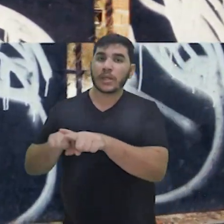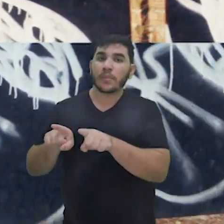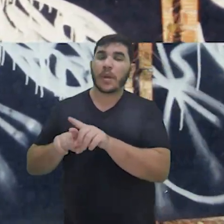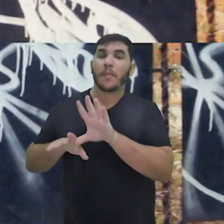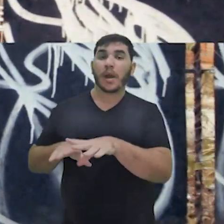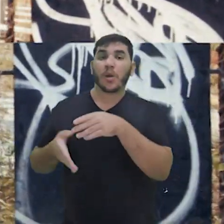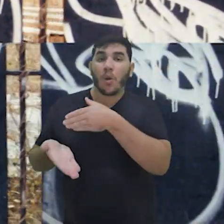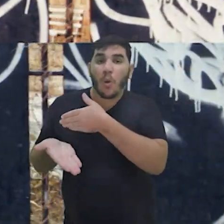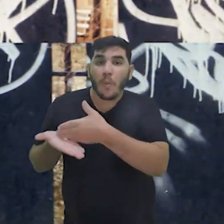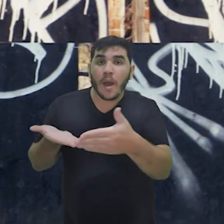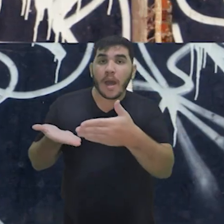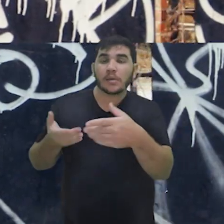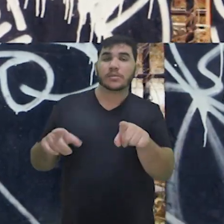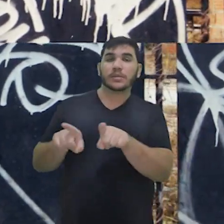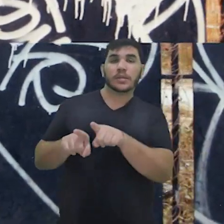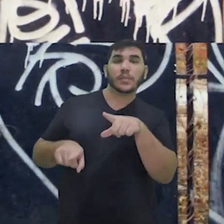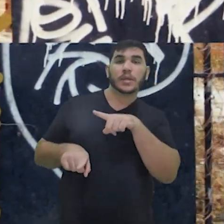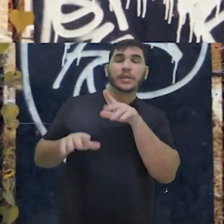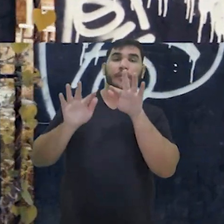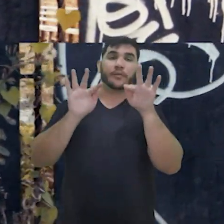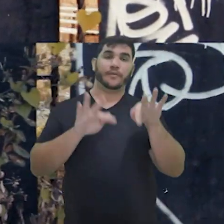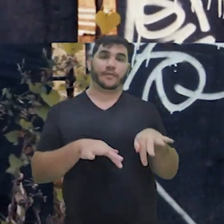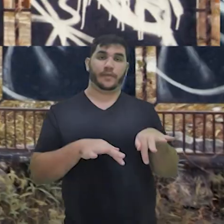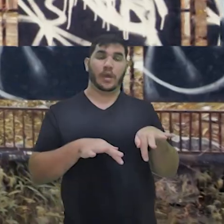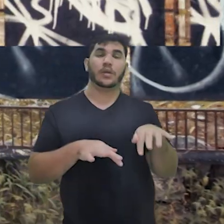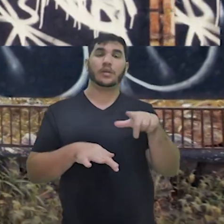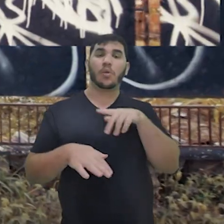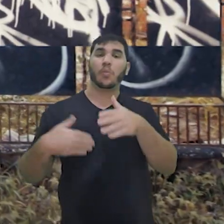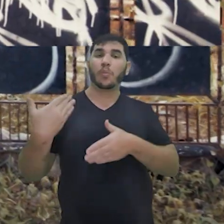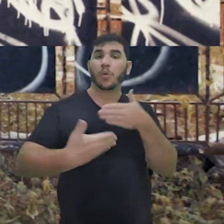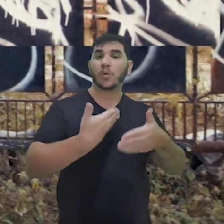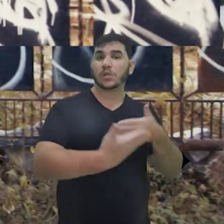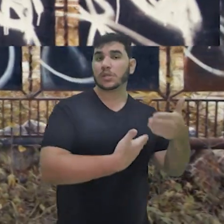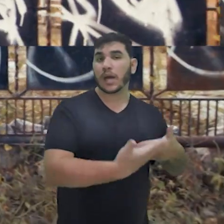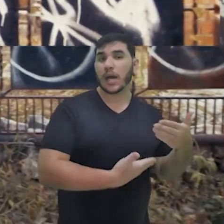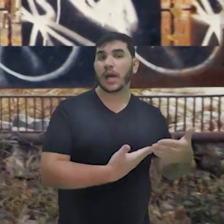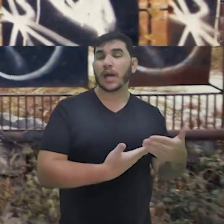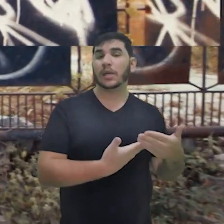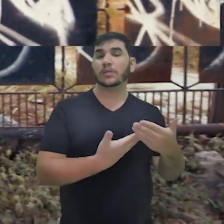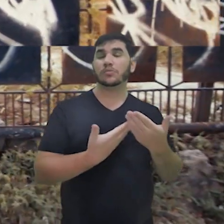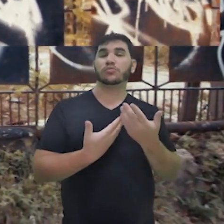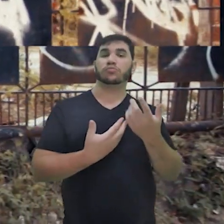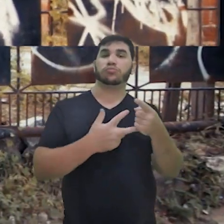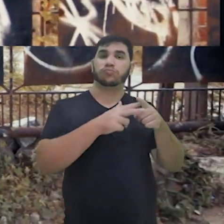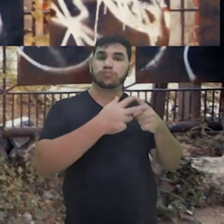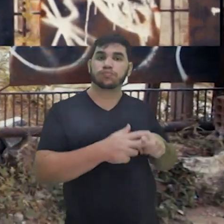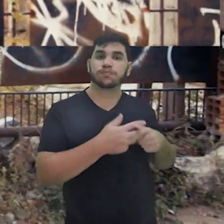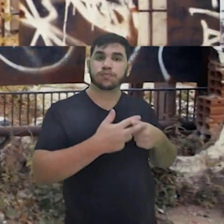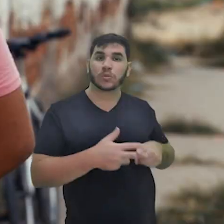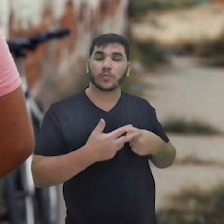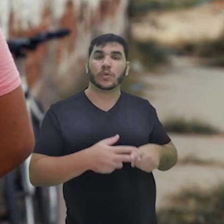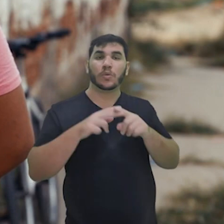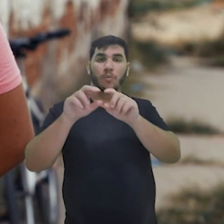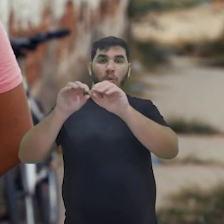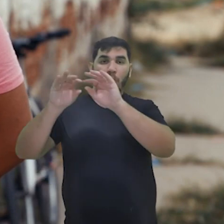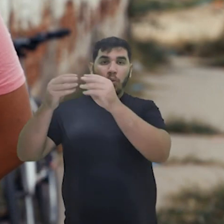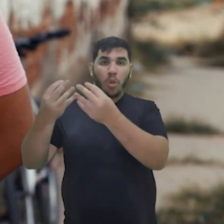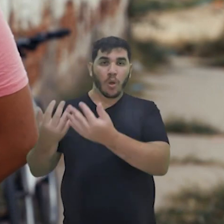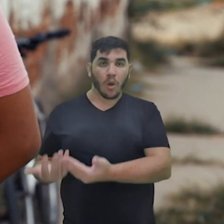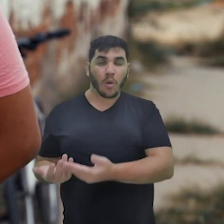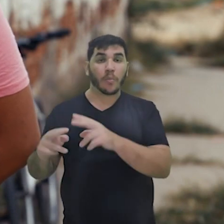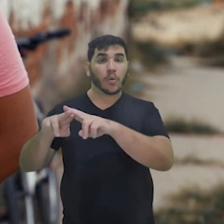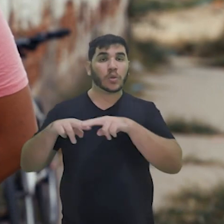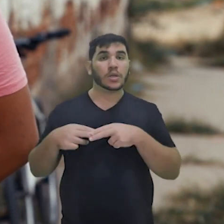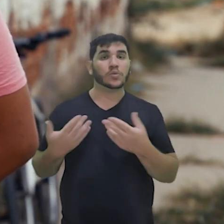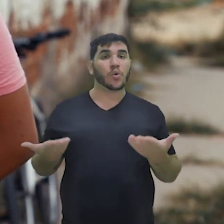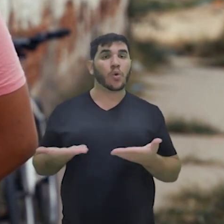também começa e tudo também tem o seu fim, seus processos de desconstrução, de ruína.